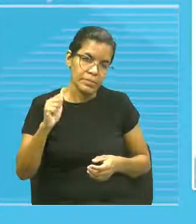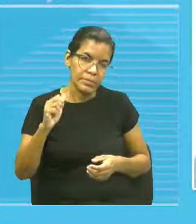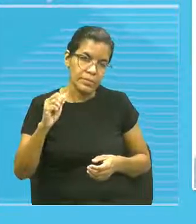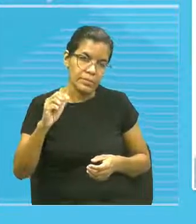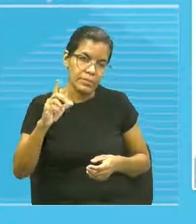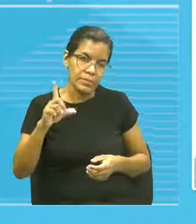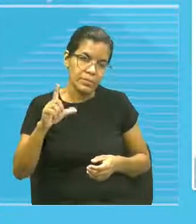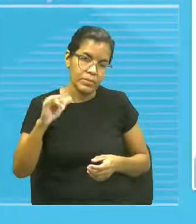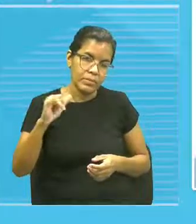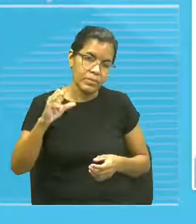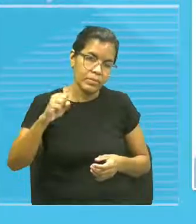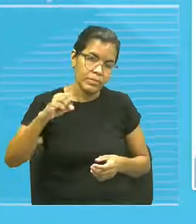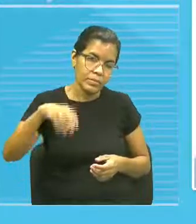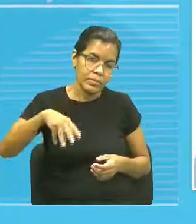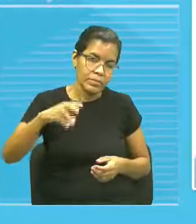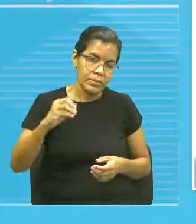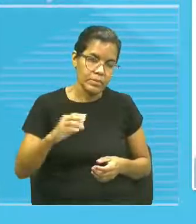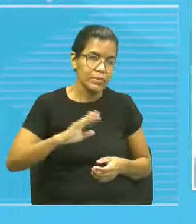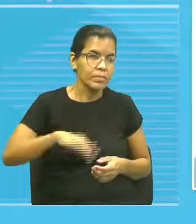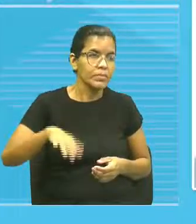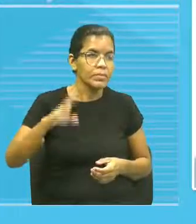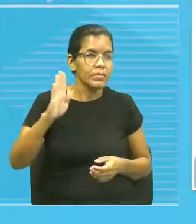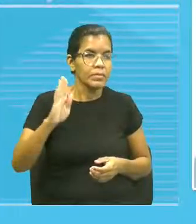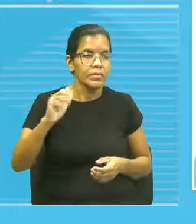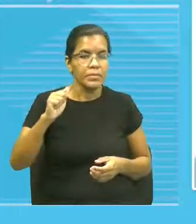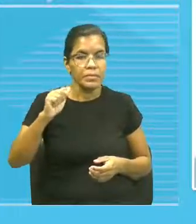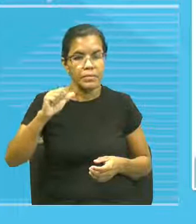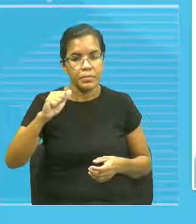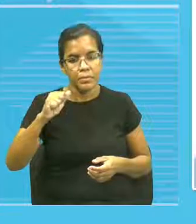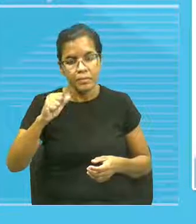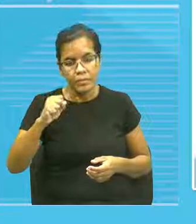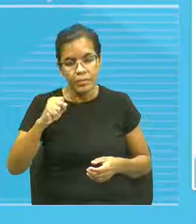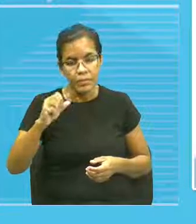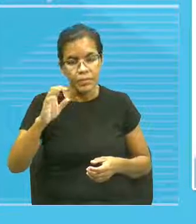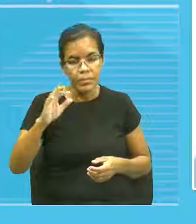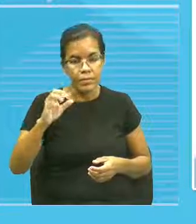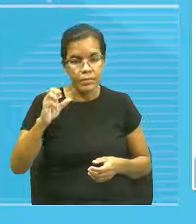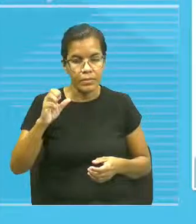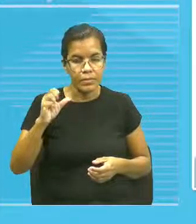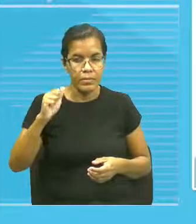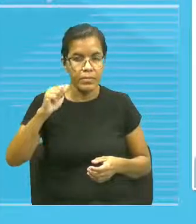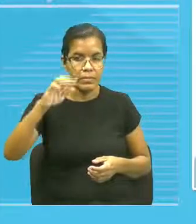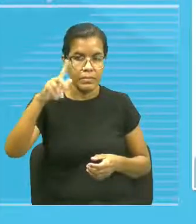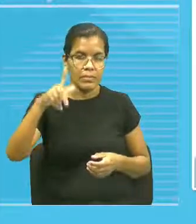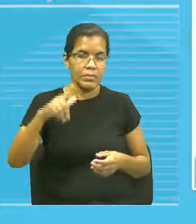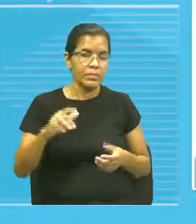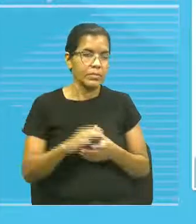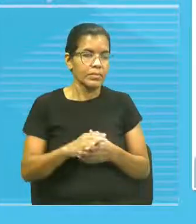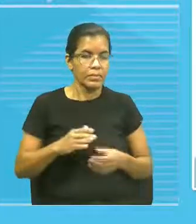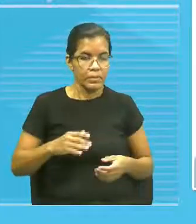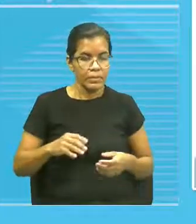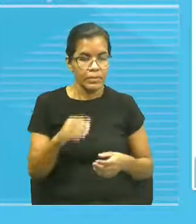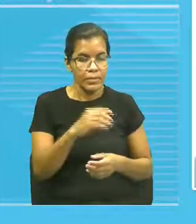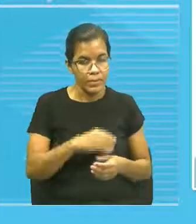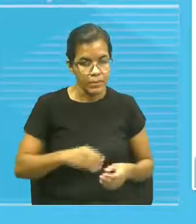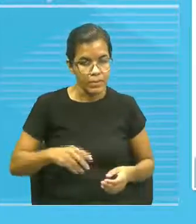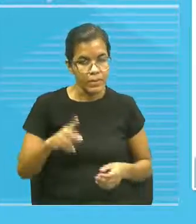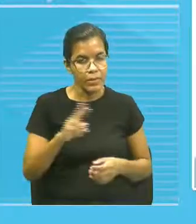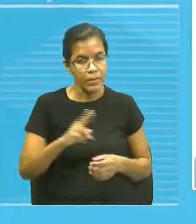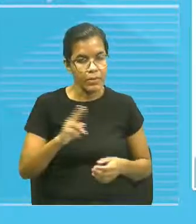Na verdade, é o responsável por maior parte do consumo energético do nosso corpo. Acredite.